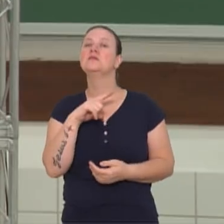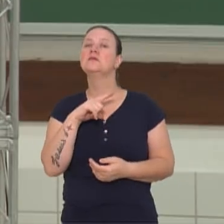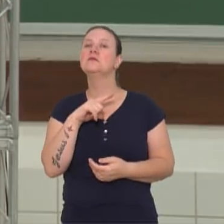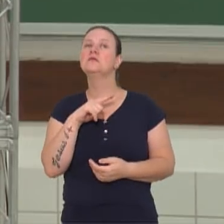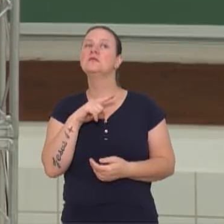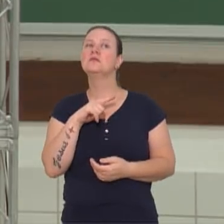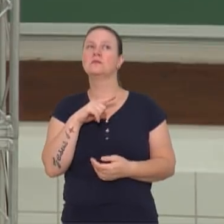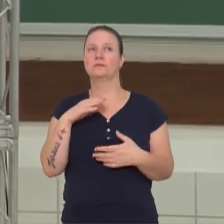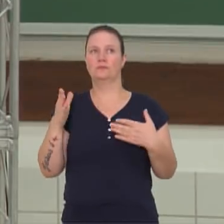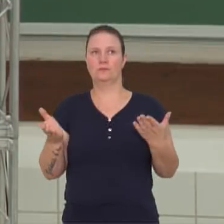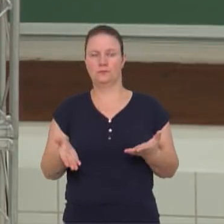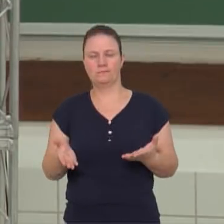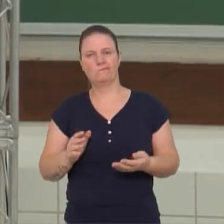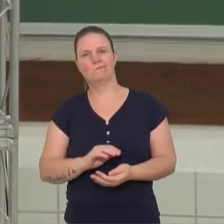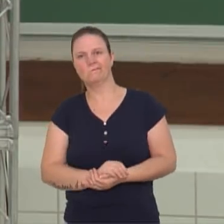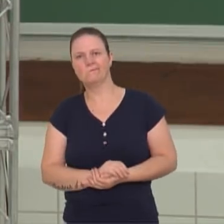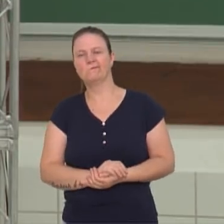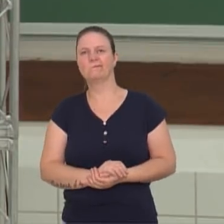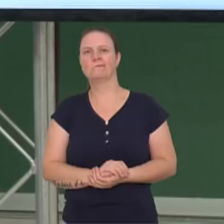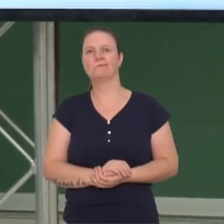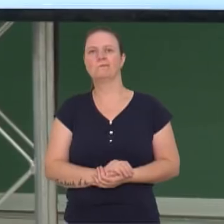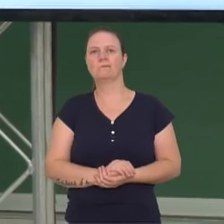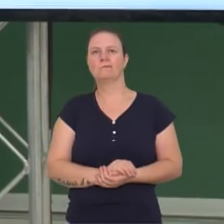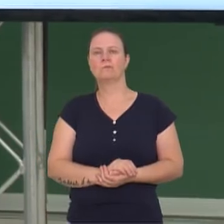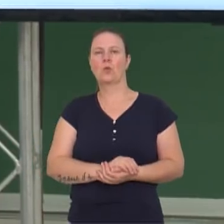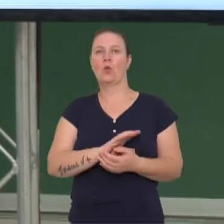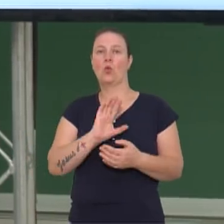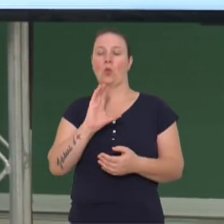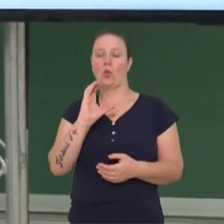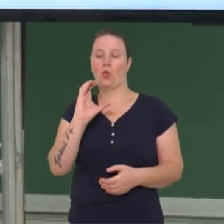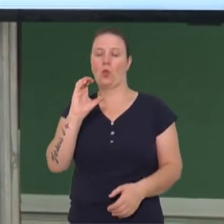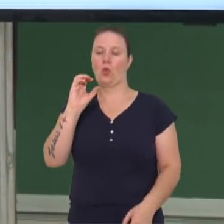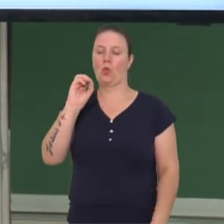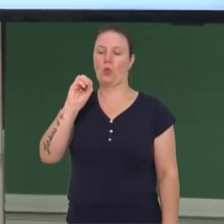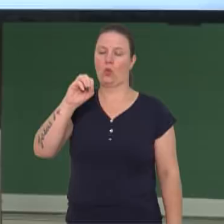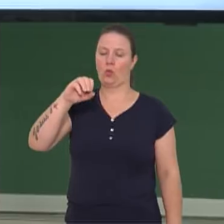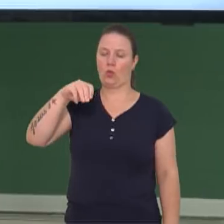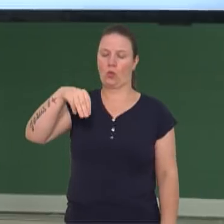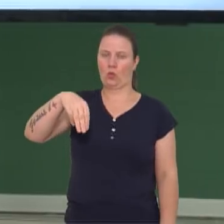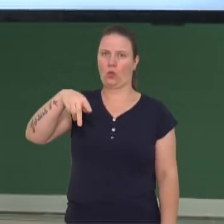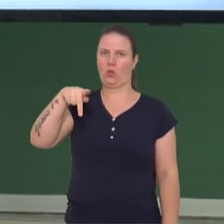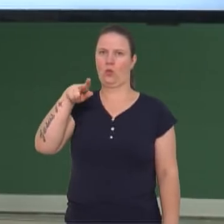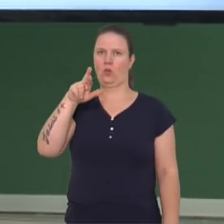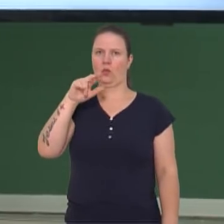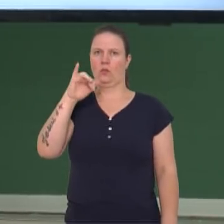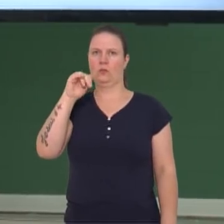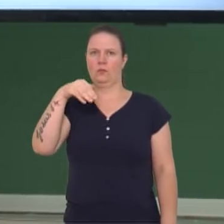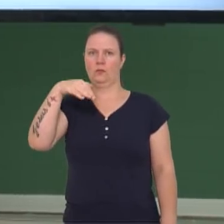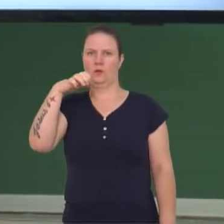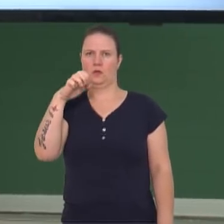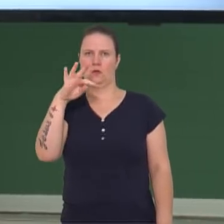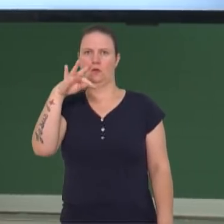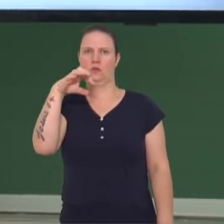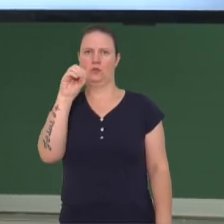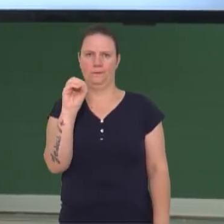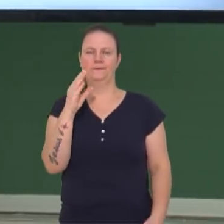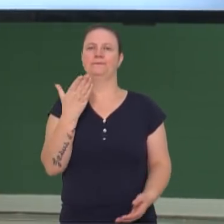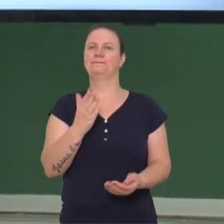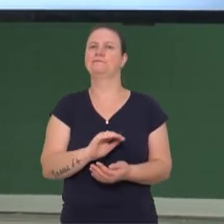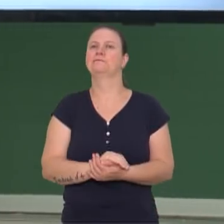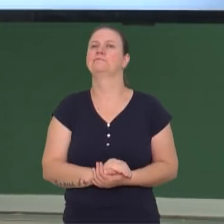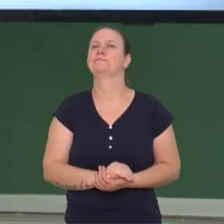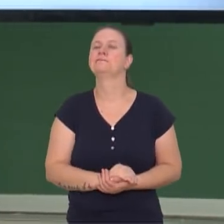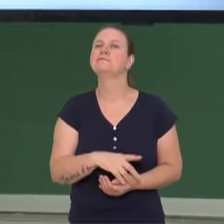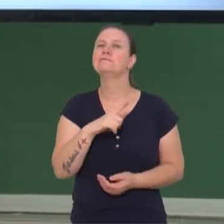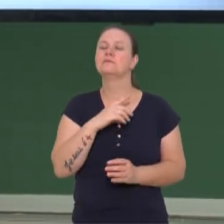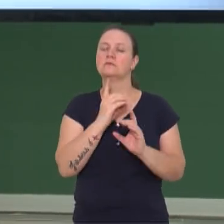perímetro. Bom, comprimento, a gente já trabalhou esse conceito de comprimento, que é o quê? É